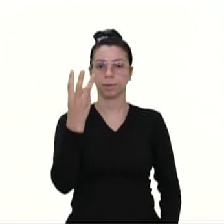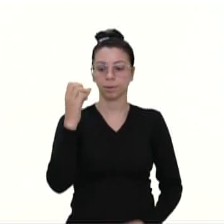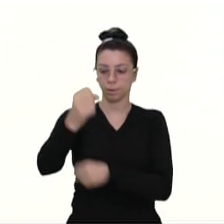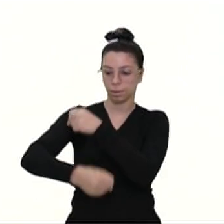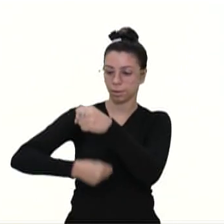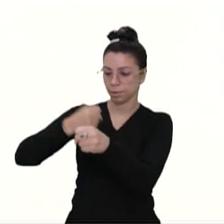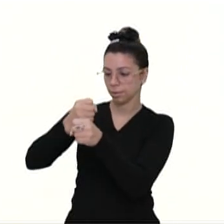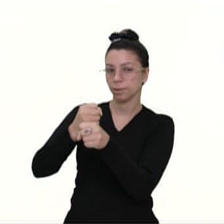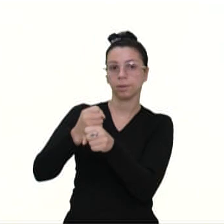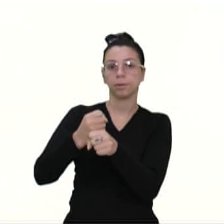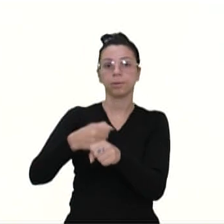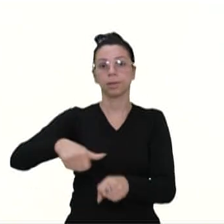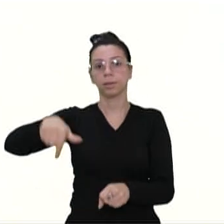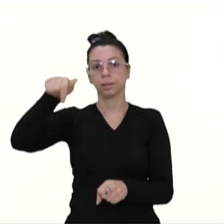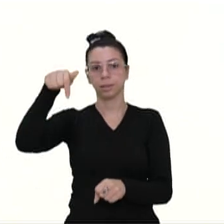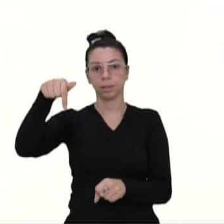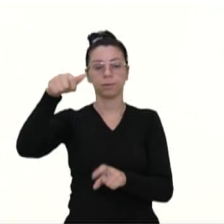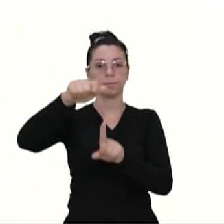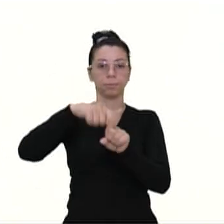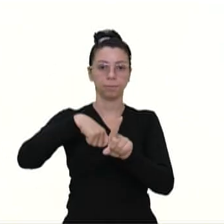7 meses.